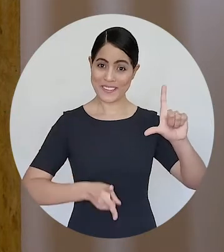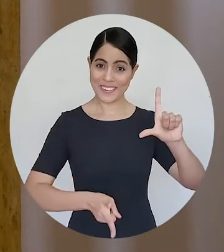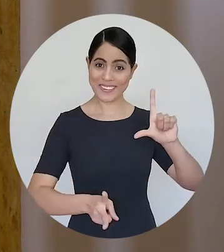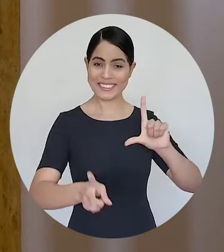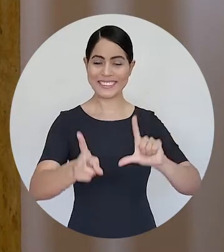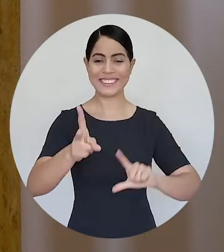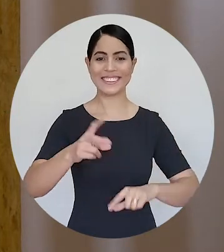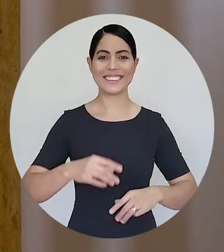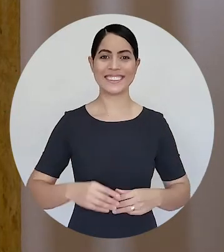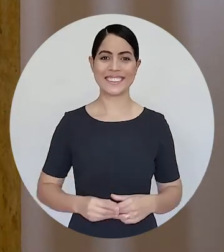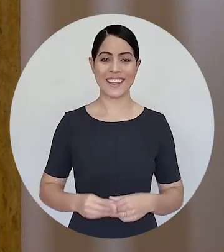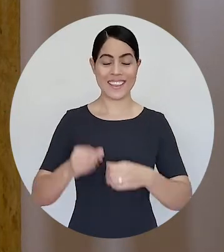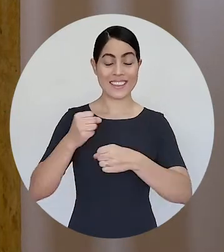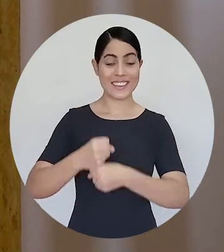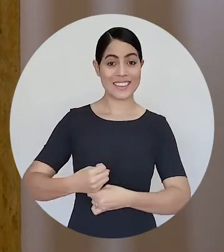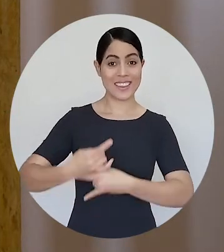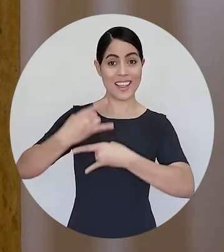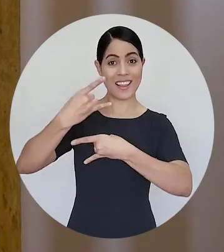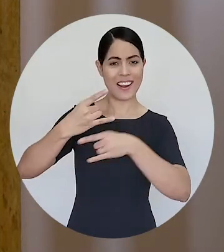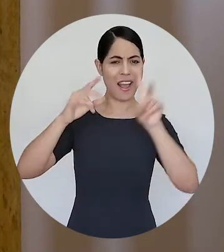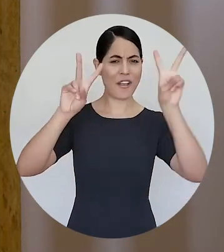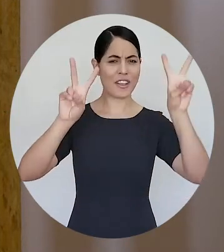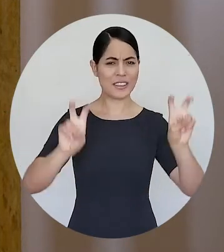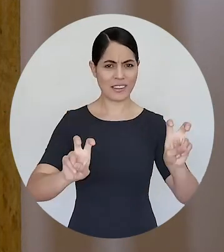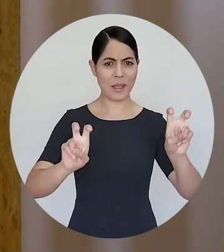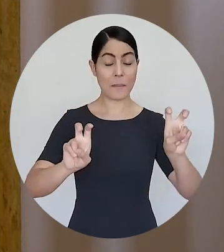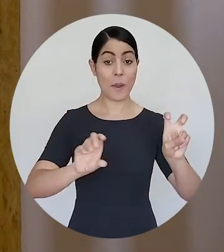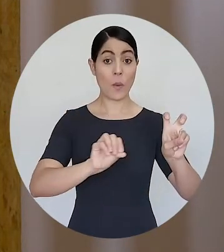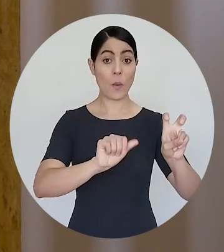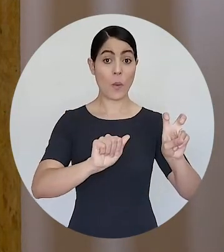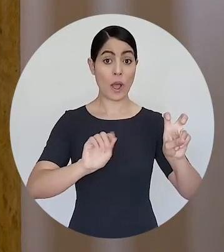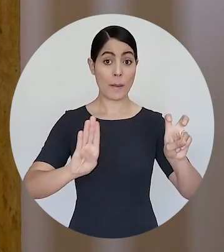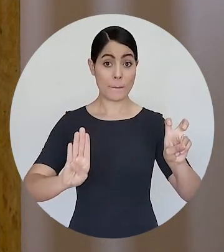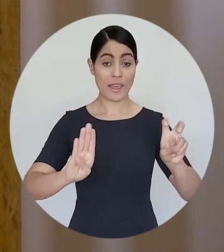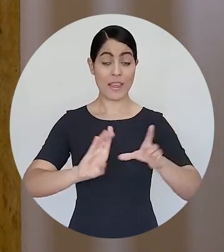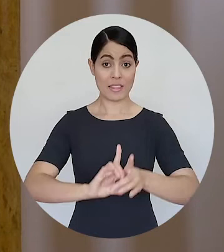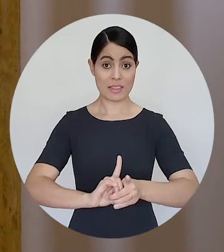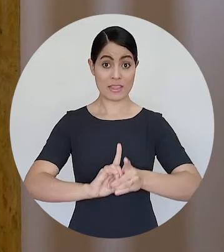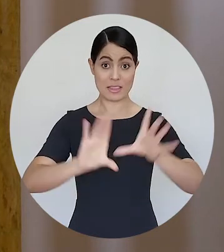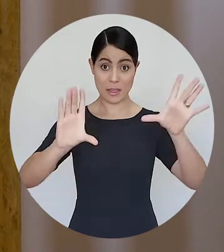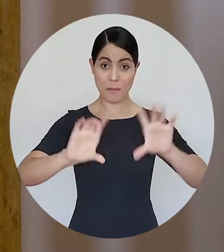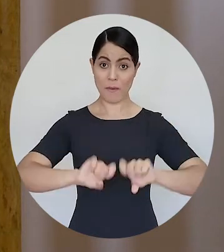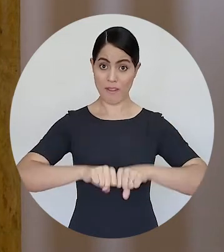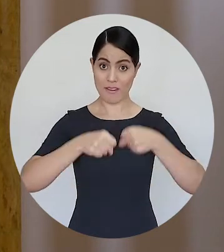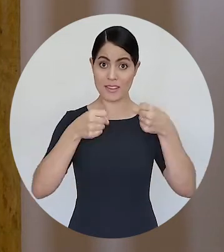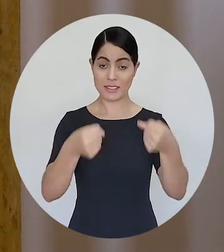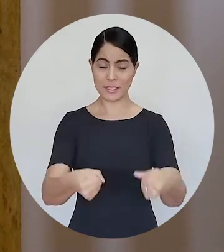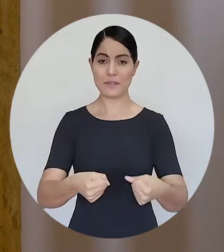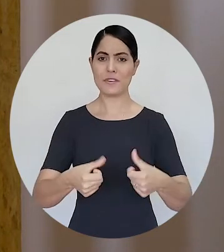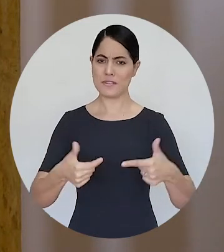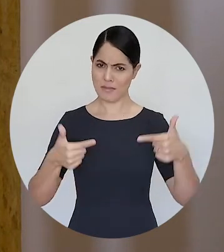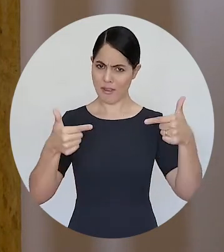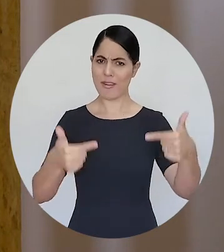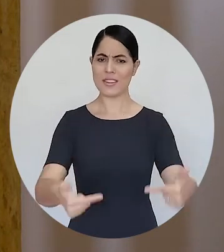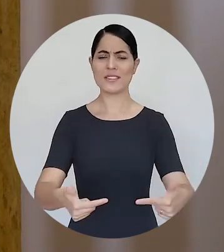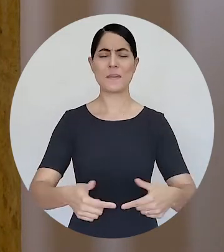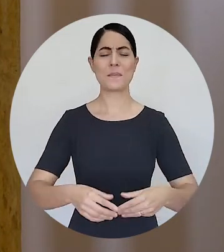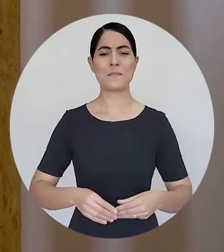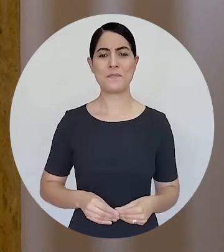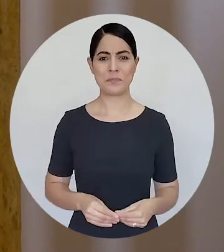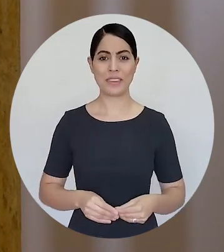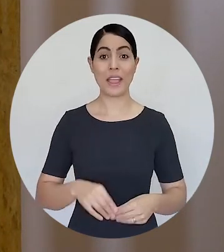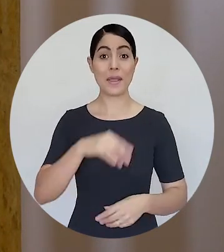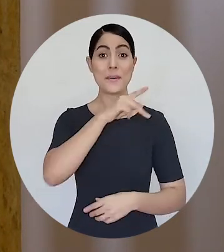Estamos de volta. Mais uma live OAB pela Democracia foi realizada. A edição contou